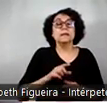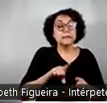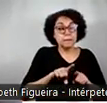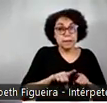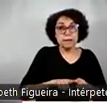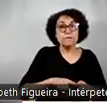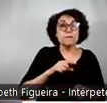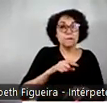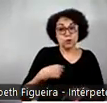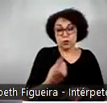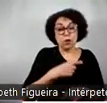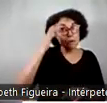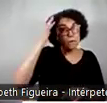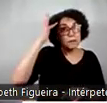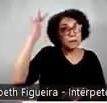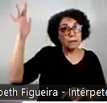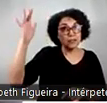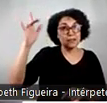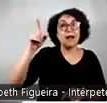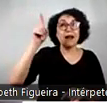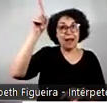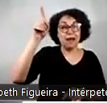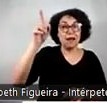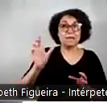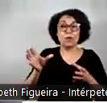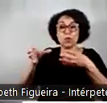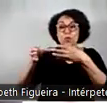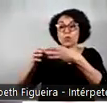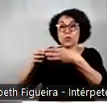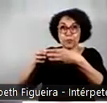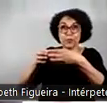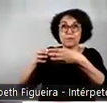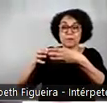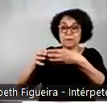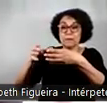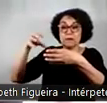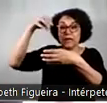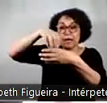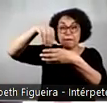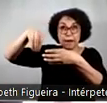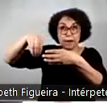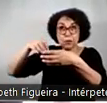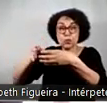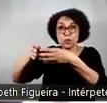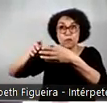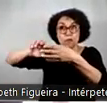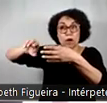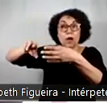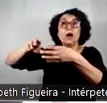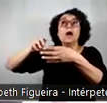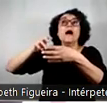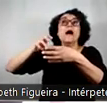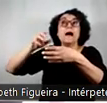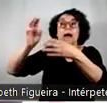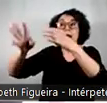também, né, que esses campos de refugiados, né, que não estão na Europa, eles são financiados para a Europa para estar em outros lugares para poder de